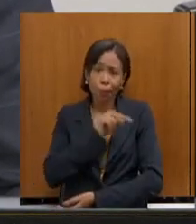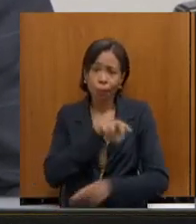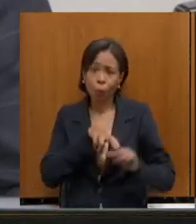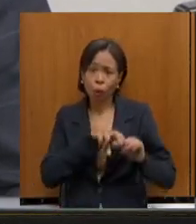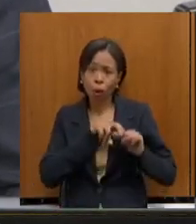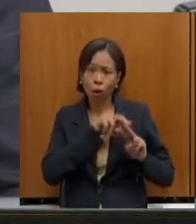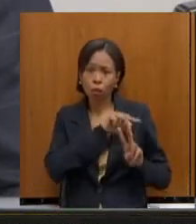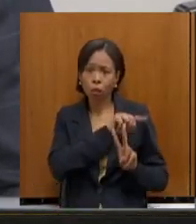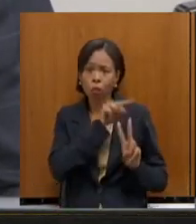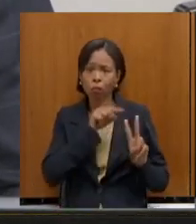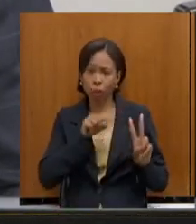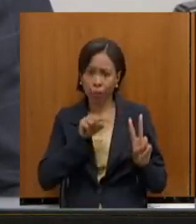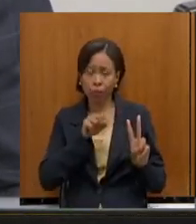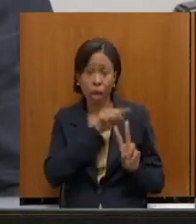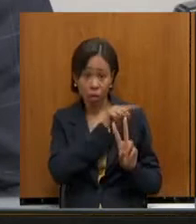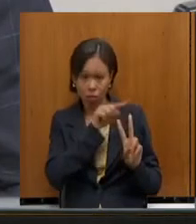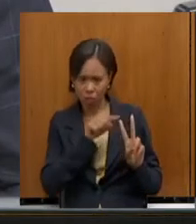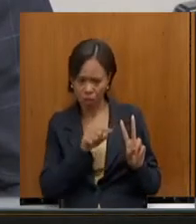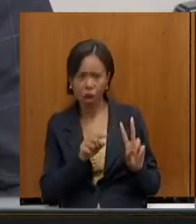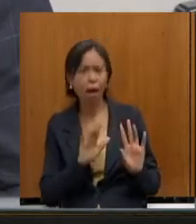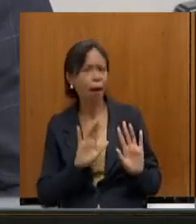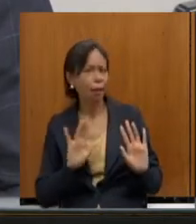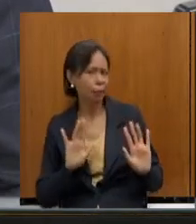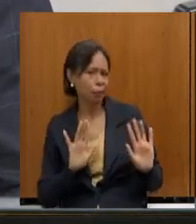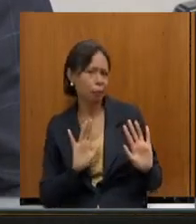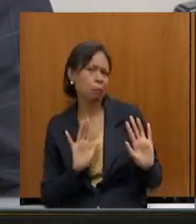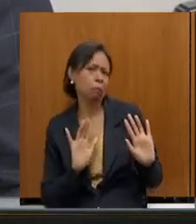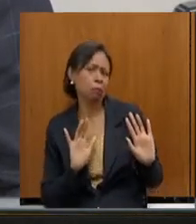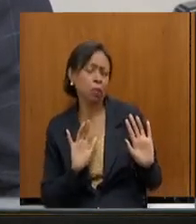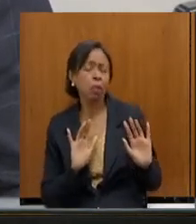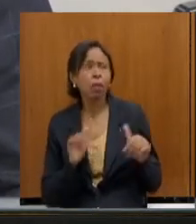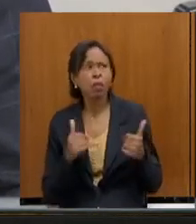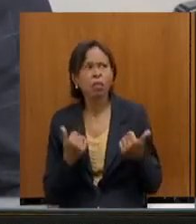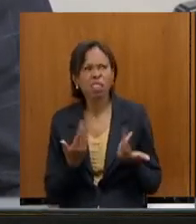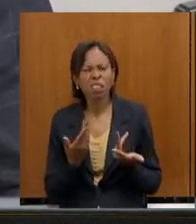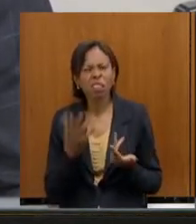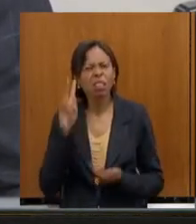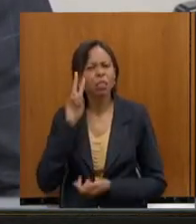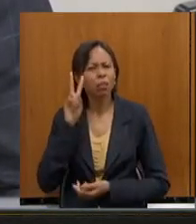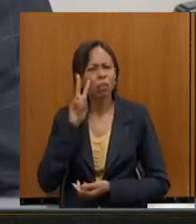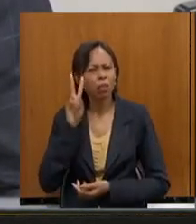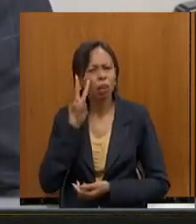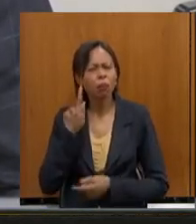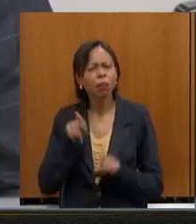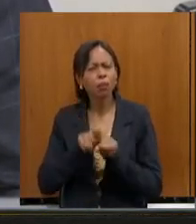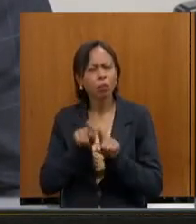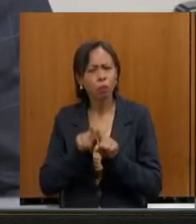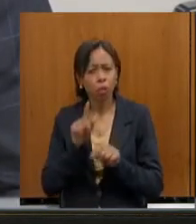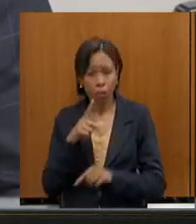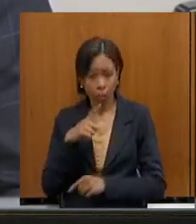velho e é bom lembrar Deputado Raul Belém o que nós Ainda temos